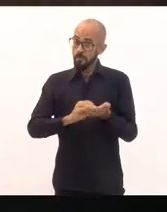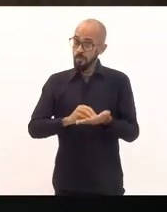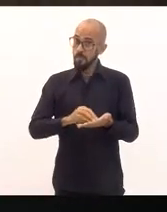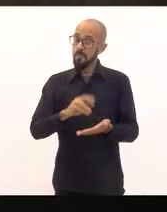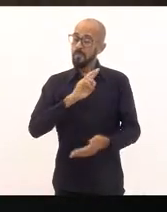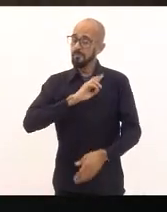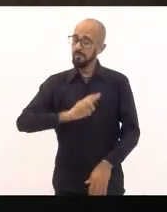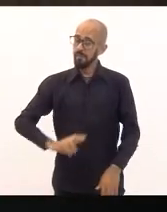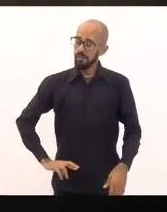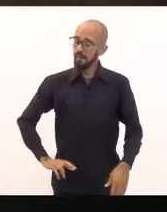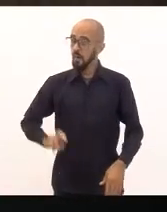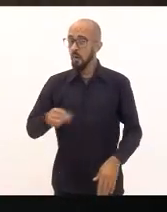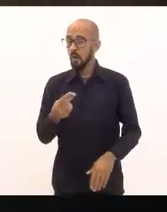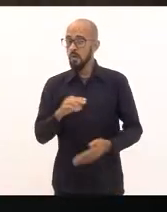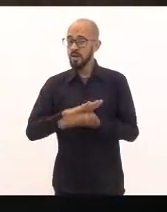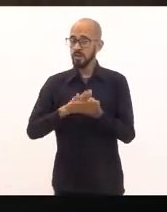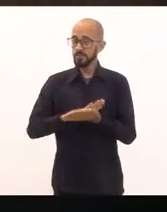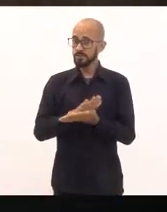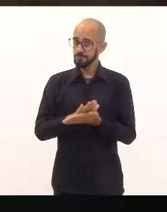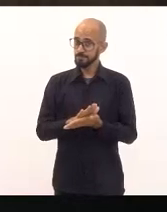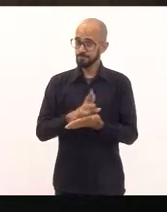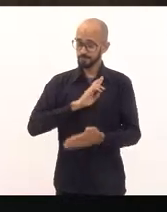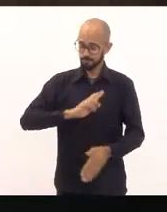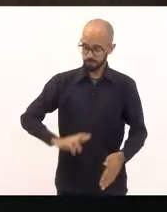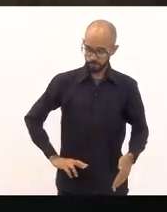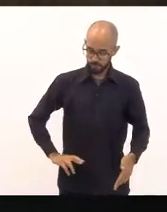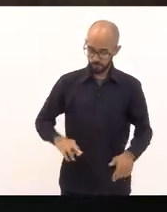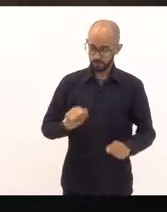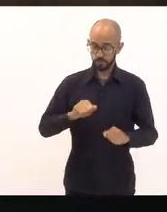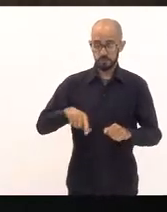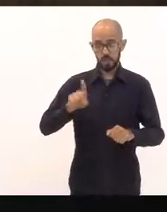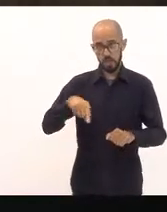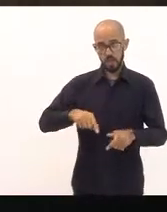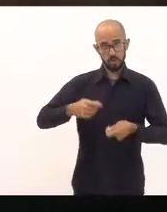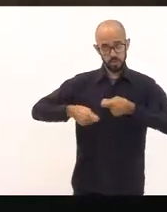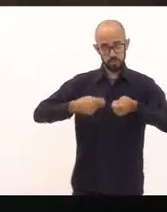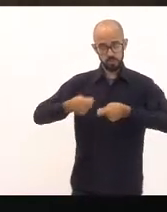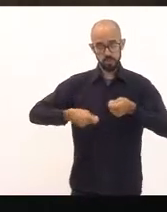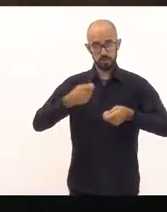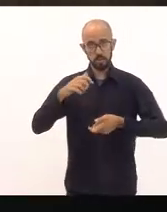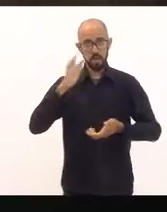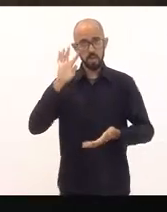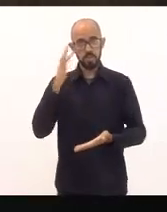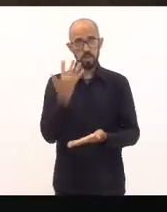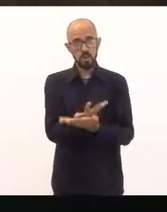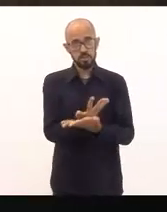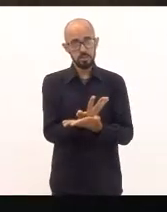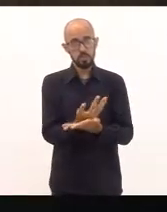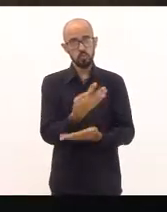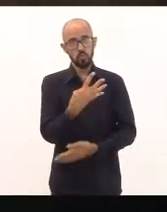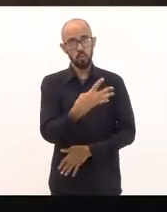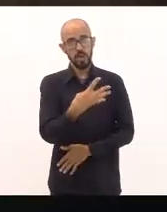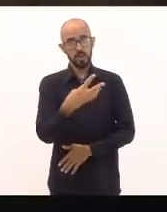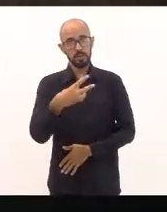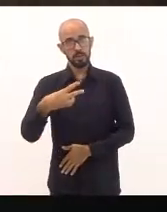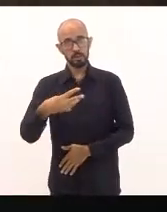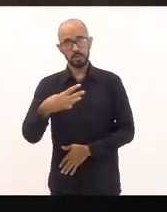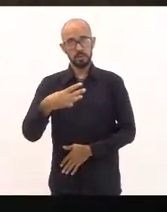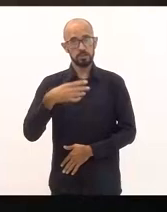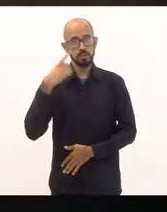nada republicanos é que conduziram à decisão de 43 deputados que não